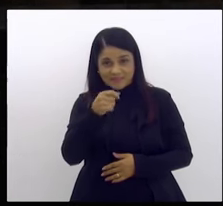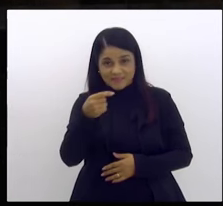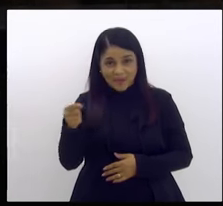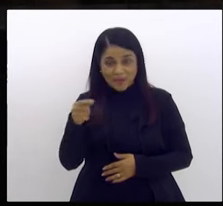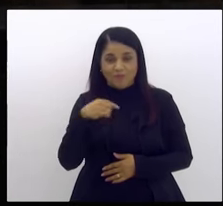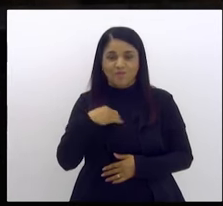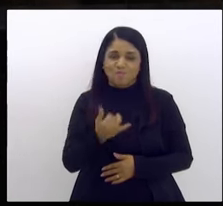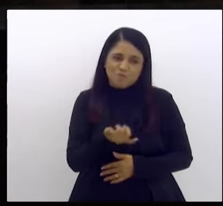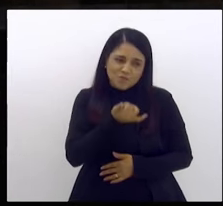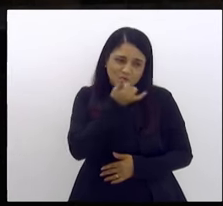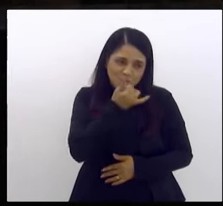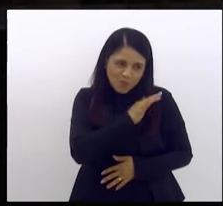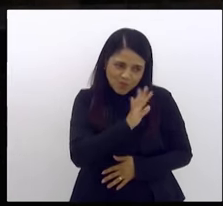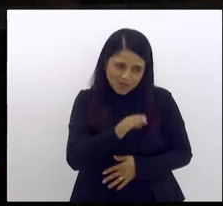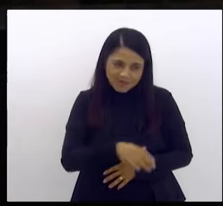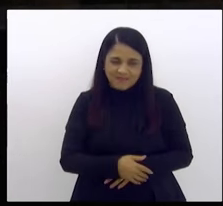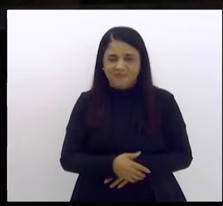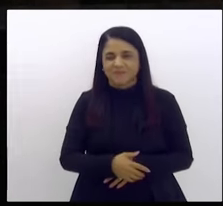vício temporal.